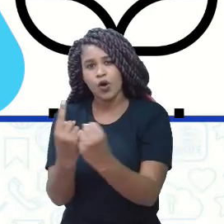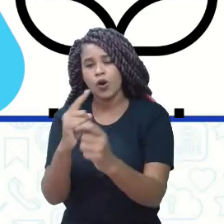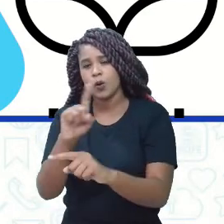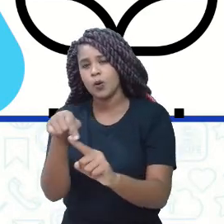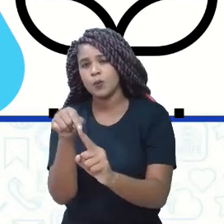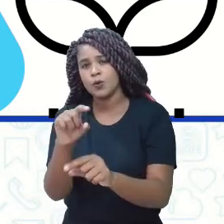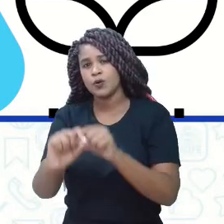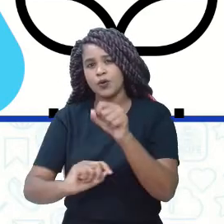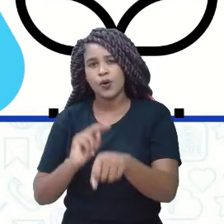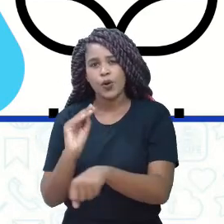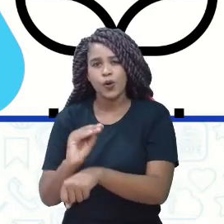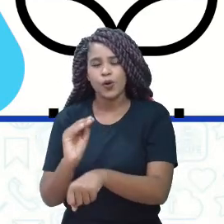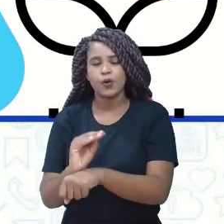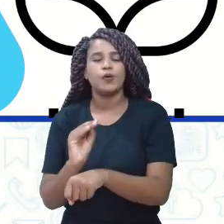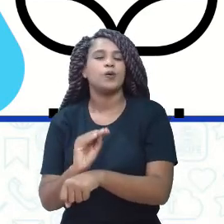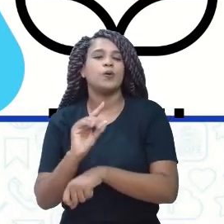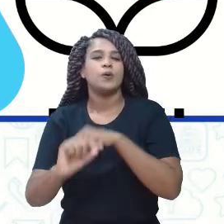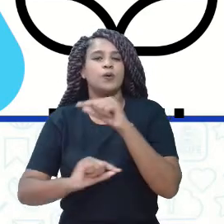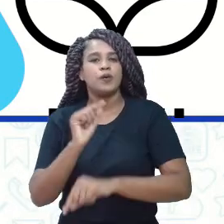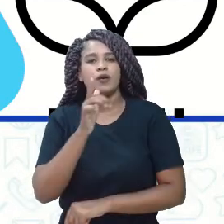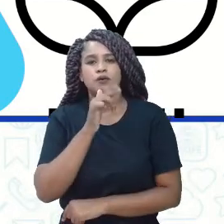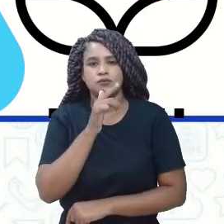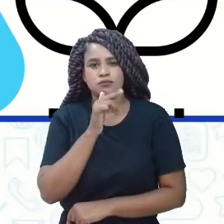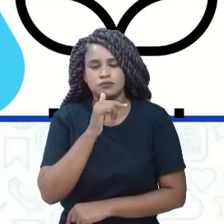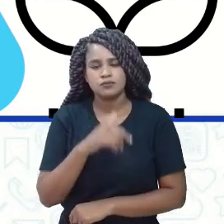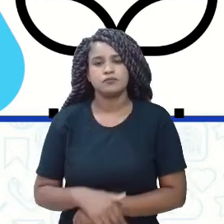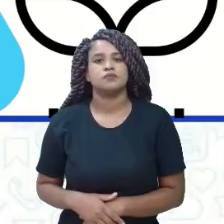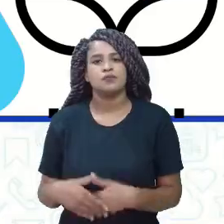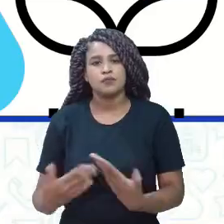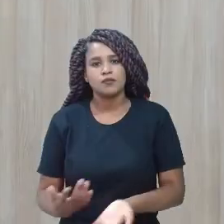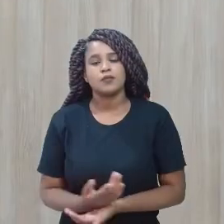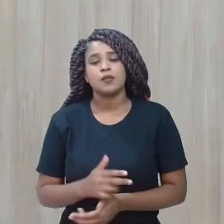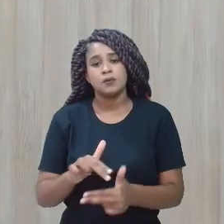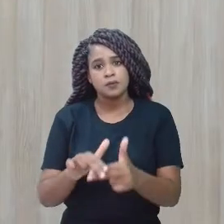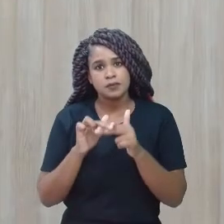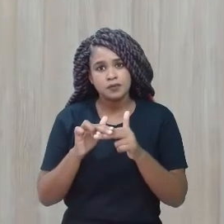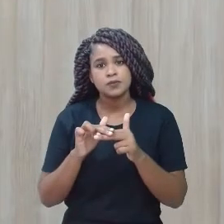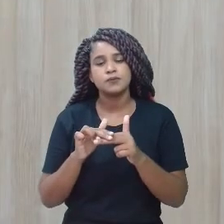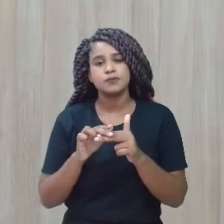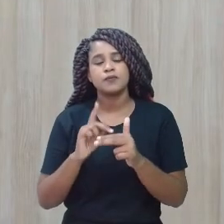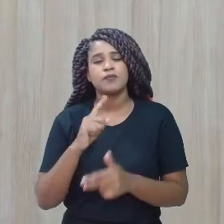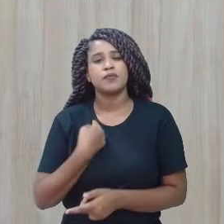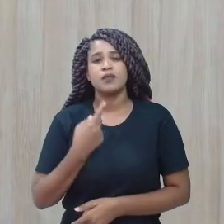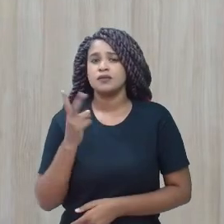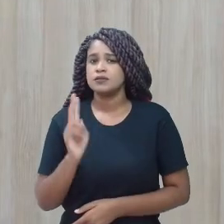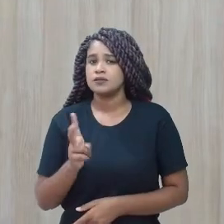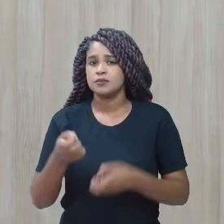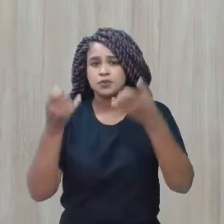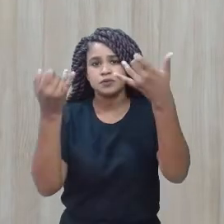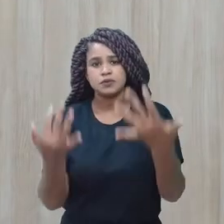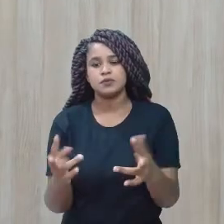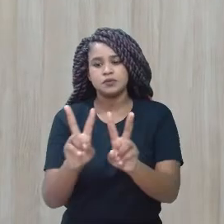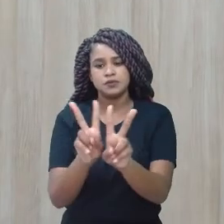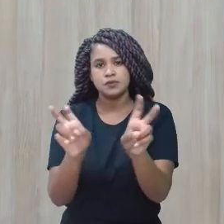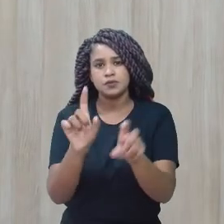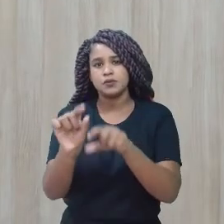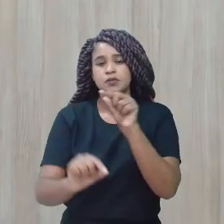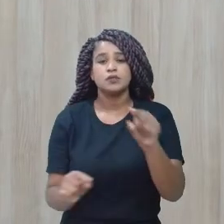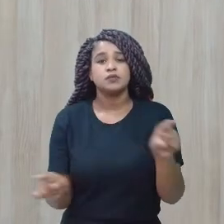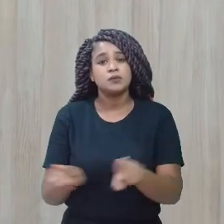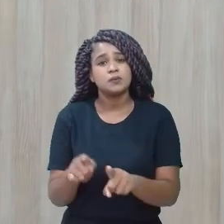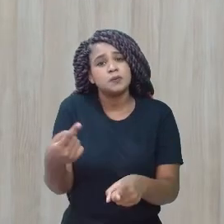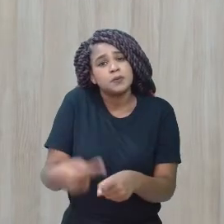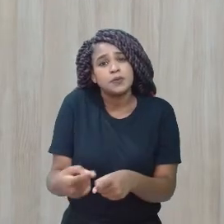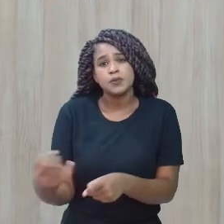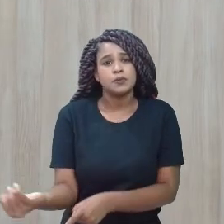a preservação dos recursos hídricos. Então, por isso que a gente fala sobre esse tema e fala o porquê é tão importante,